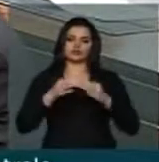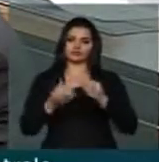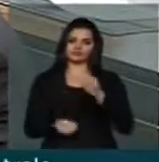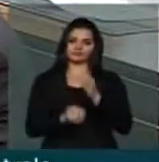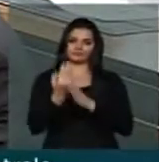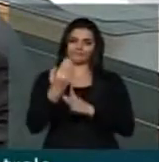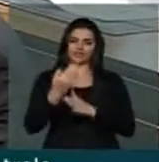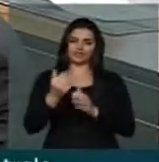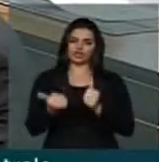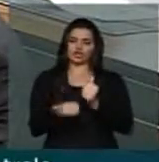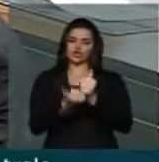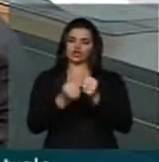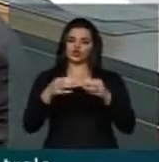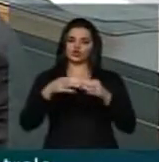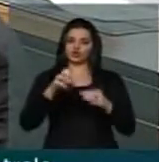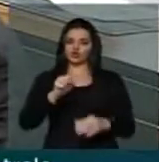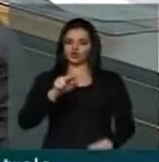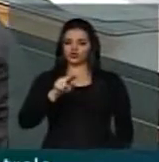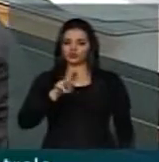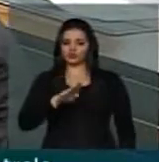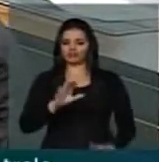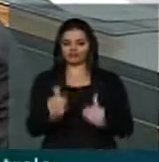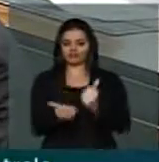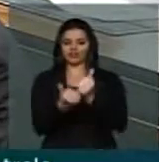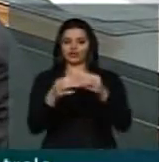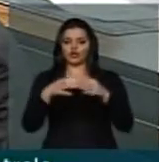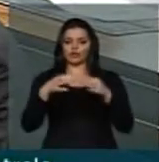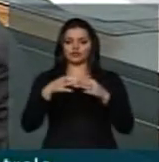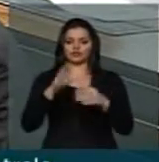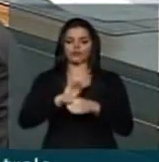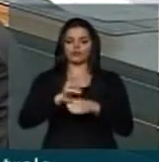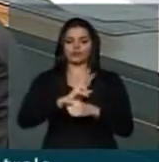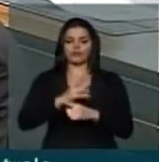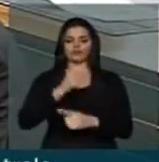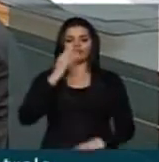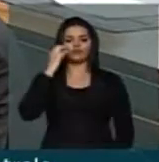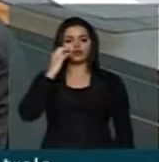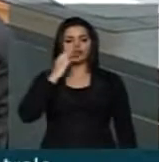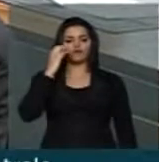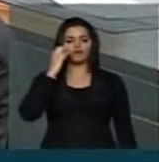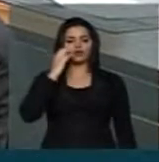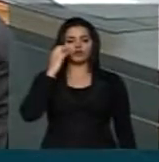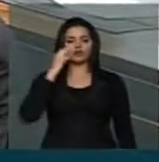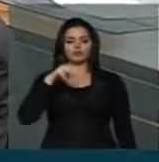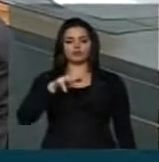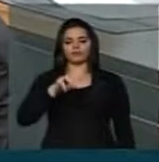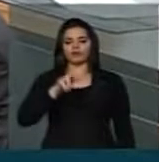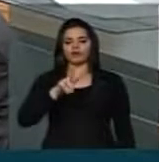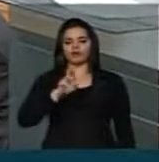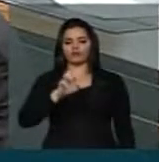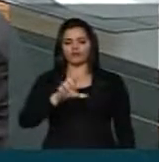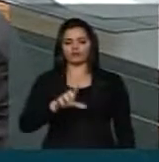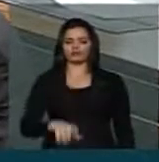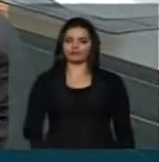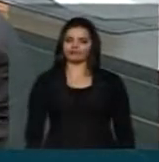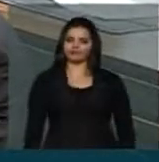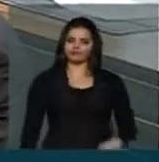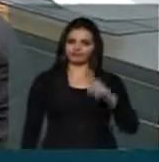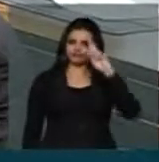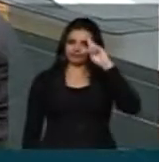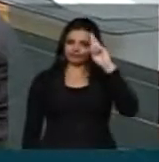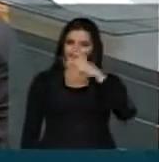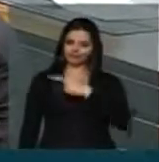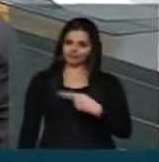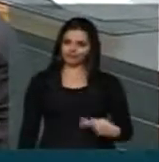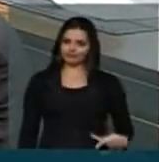criação dessa subcomissão de acompanhamento da telefonia móvel. Presidente,